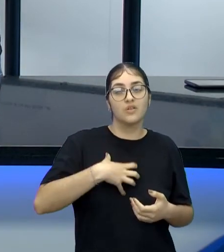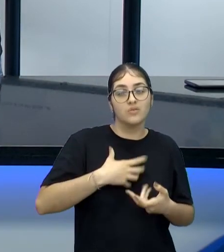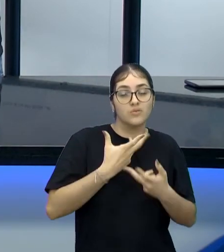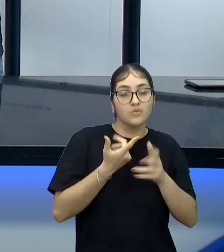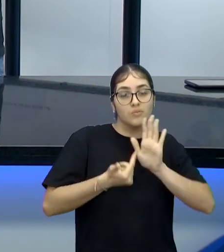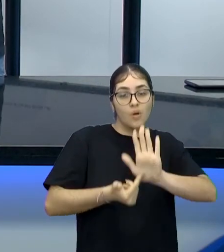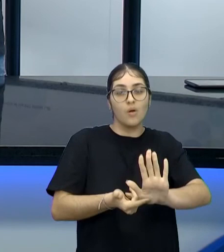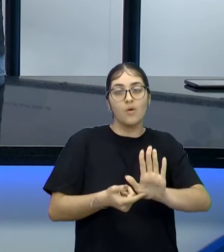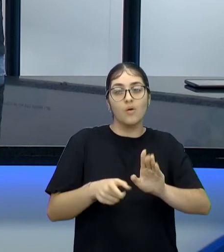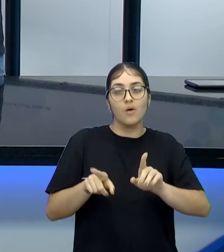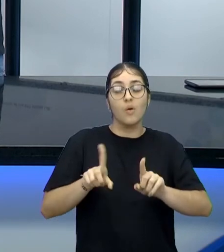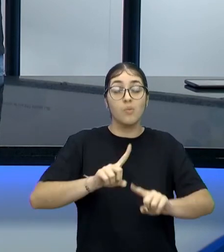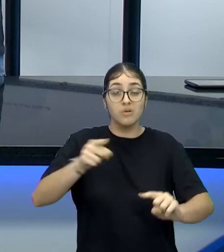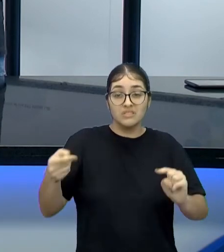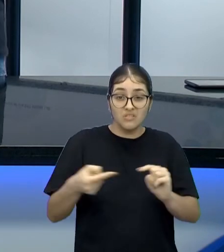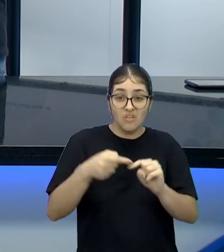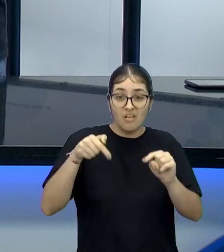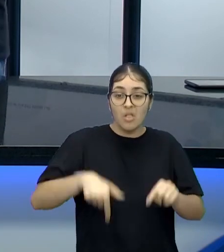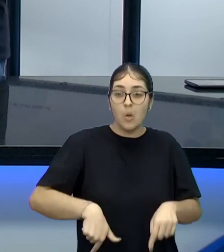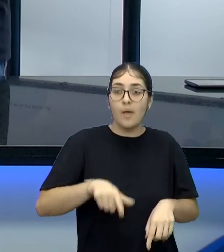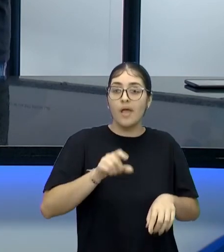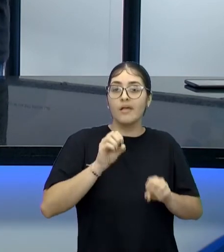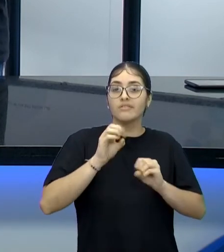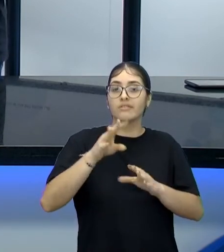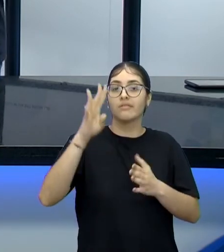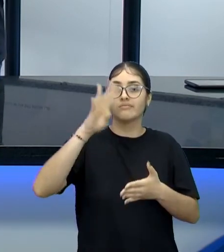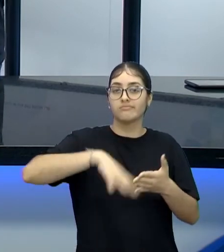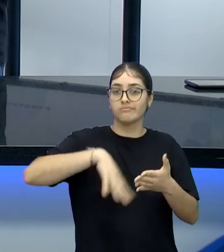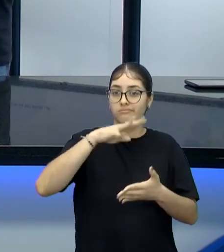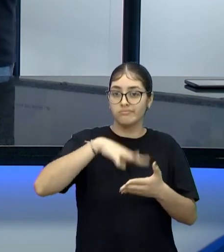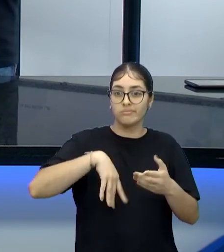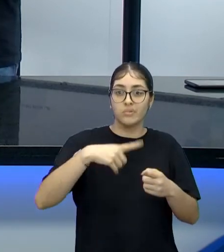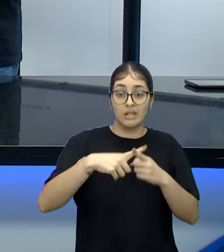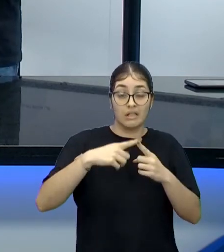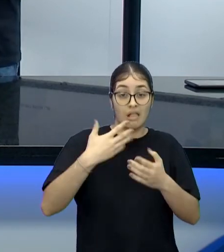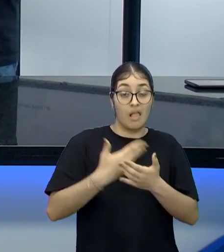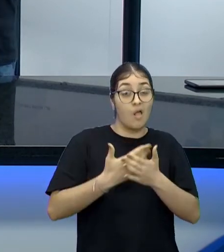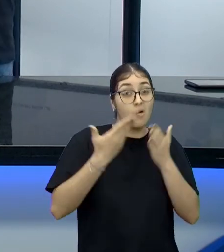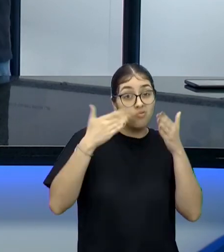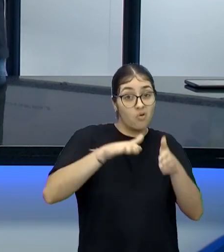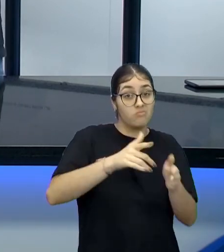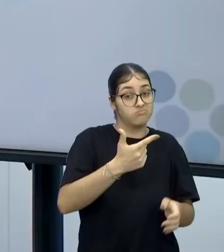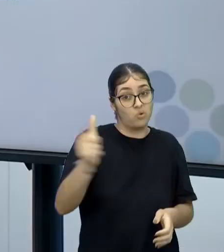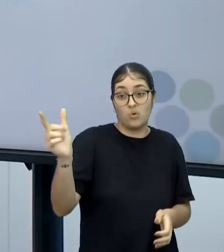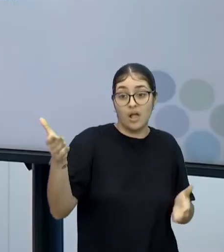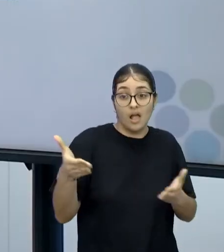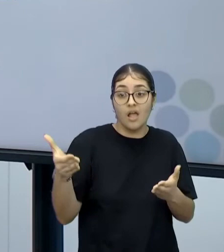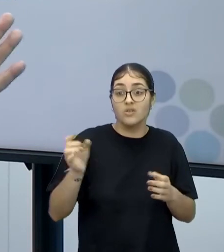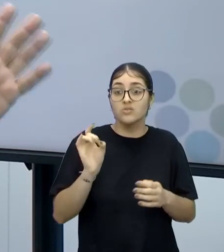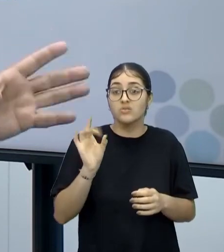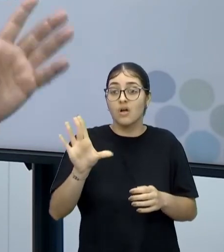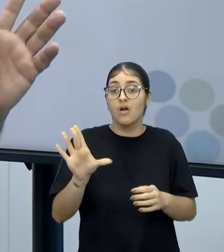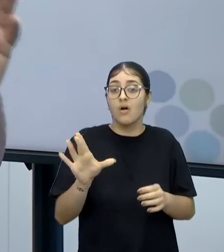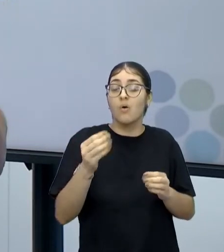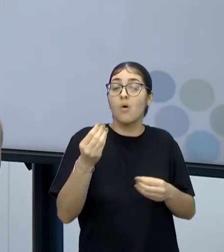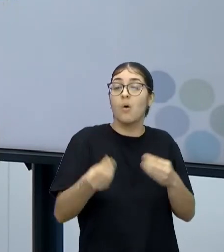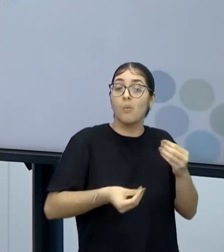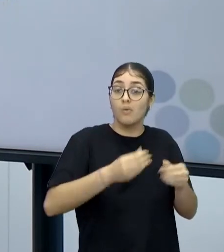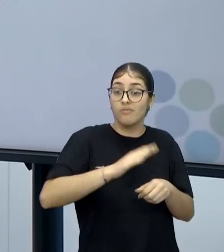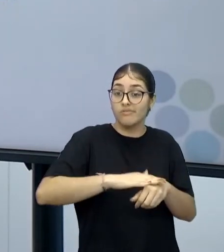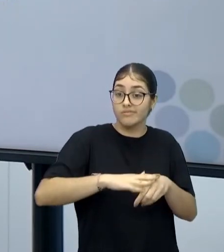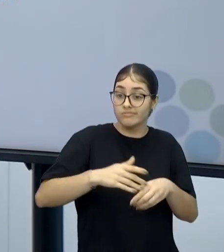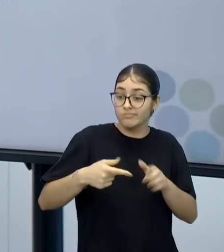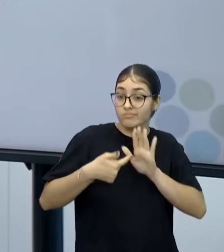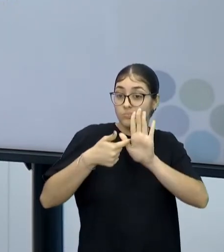A intenção aqui não era ensinar a programar em blocos, porque a gente tem uma aula para isso mesmo. Então, a ideia aqui é só como vai ser feita